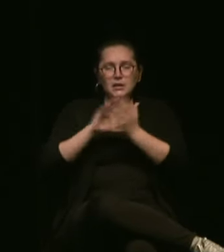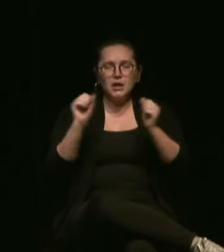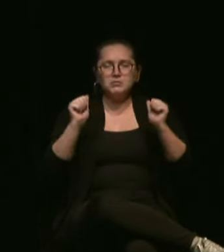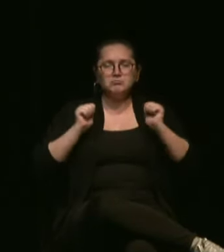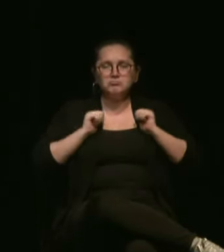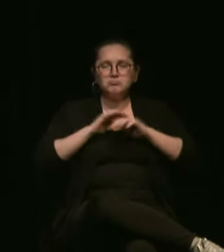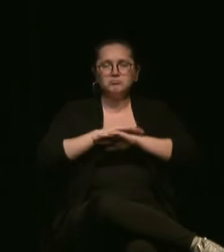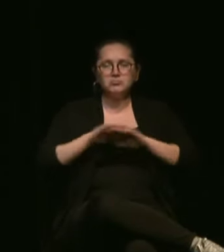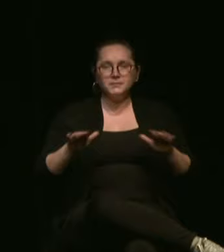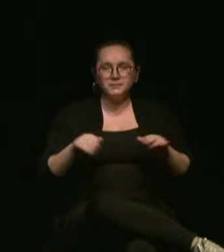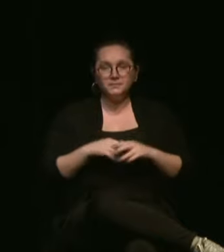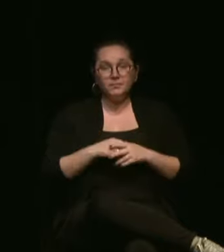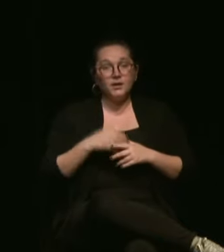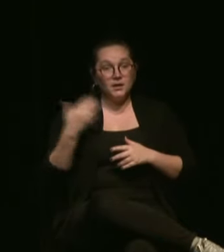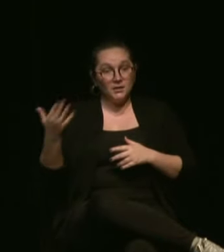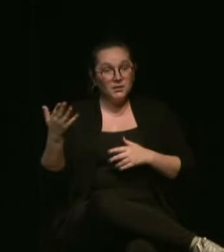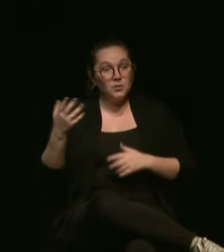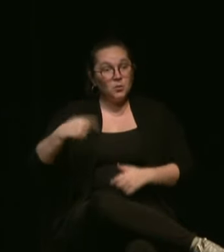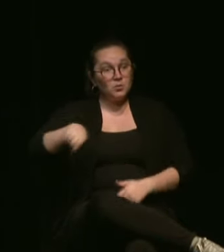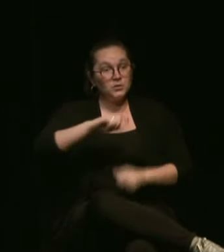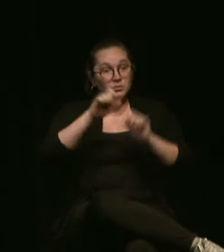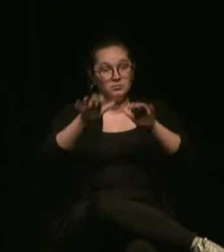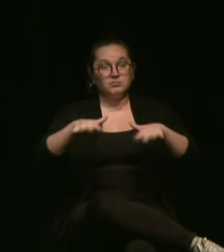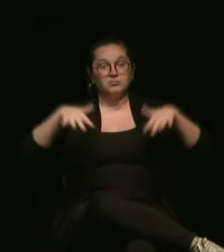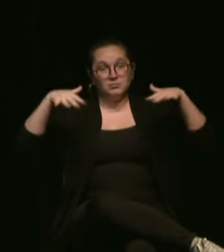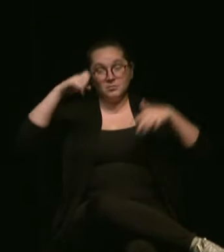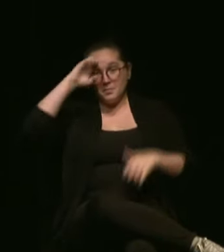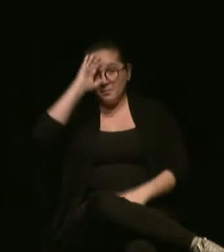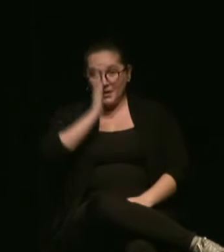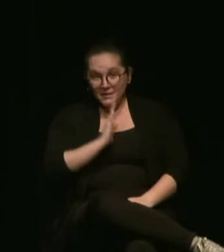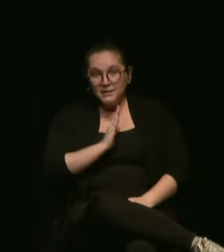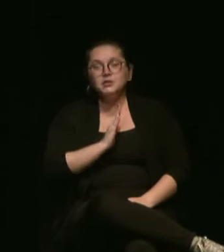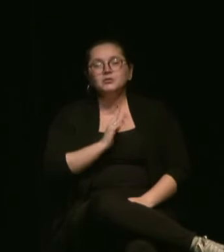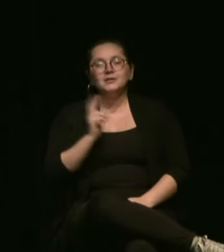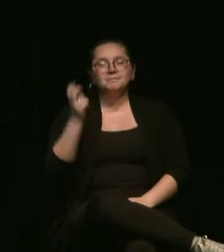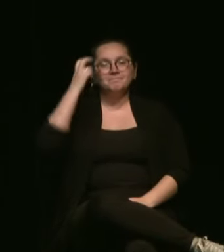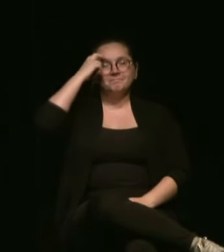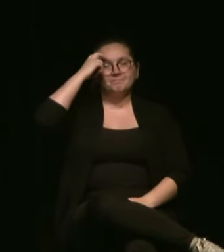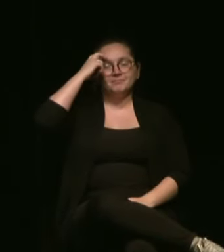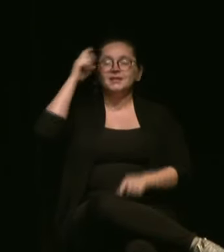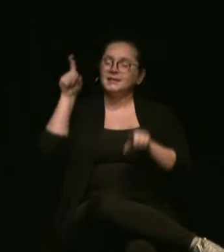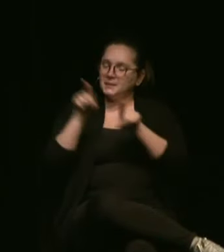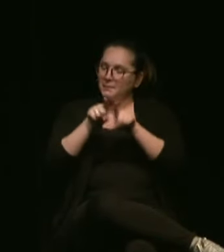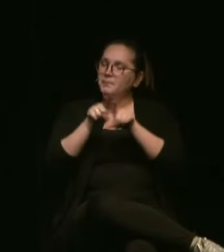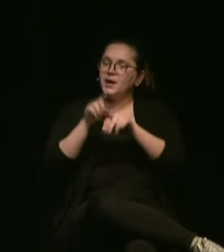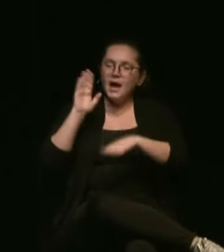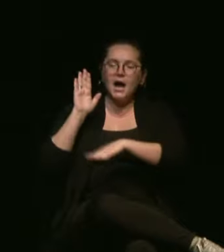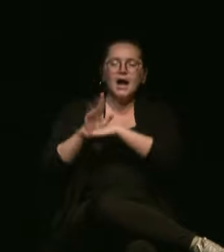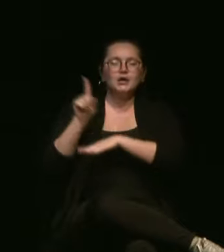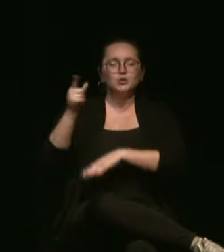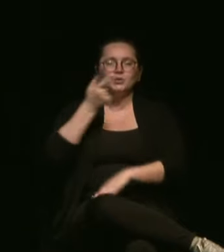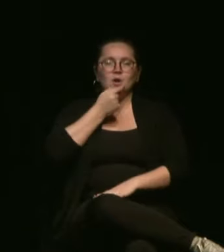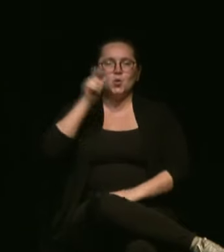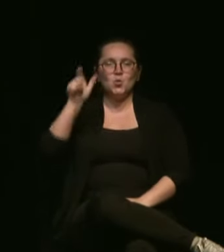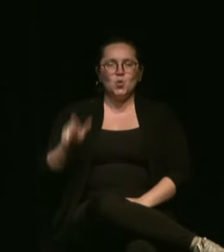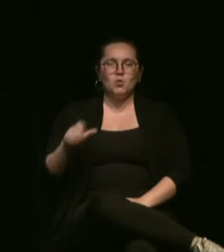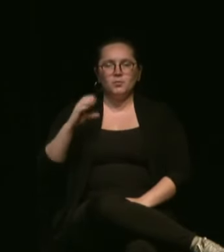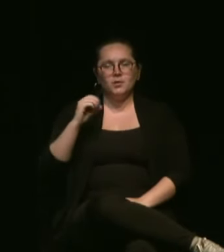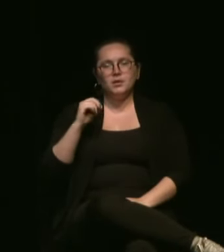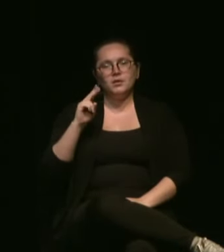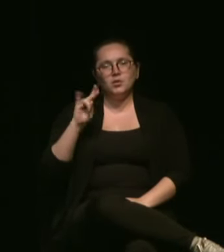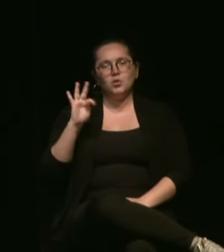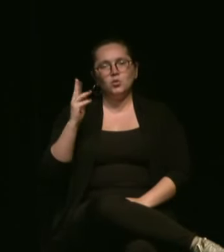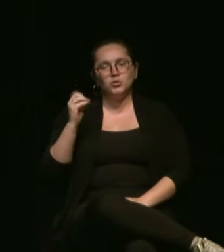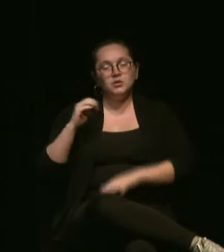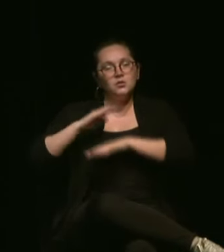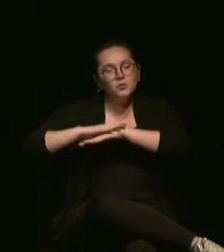a inteligência da plateia brasileira, de certa maneira, é coautora da obra do Coutinho, porque naquele momento reconheceu,